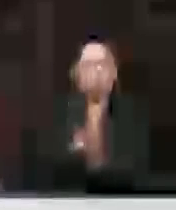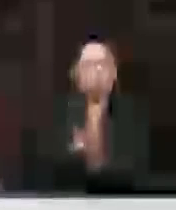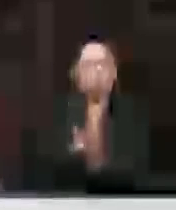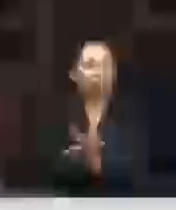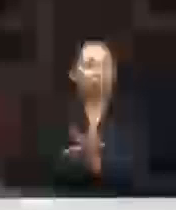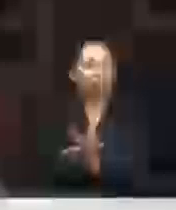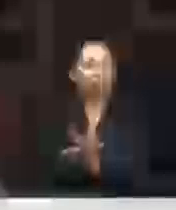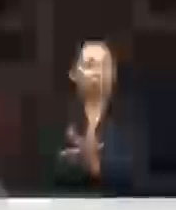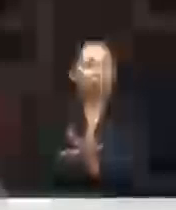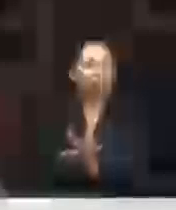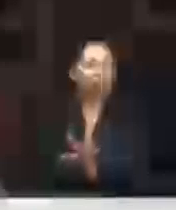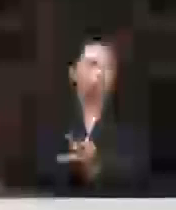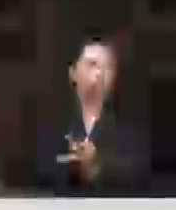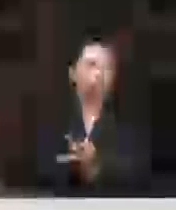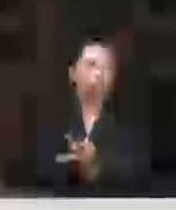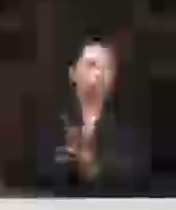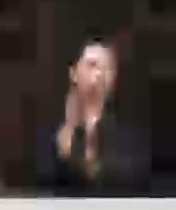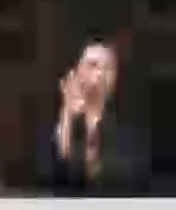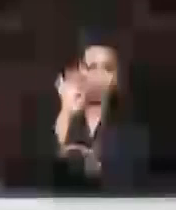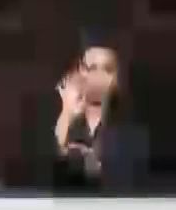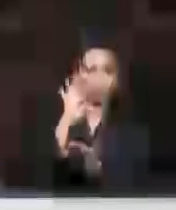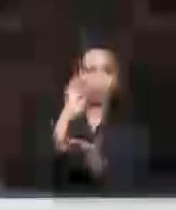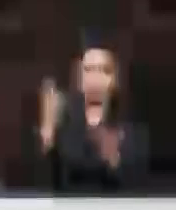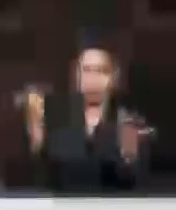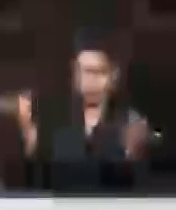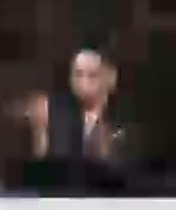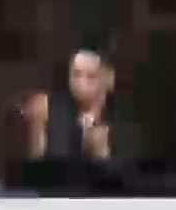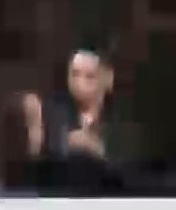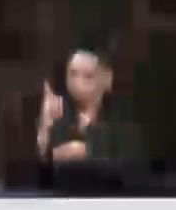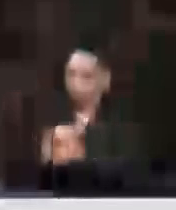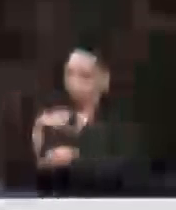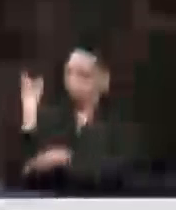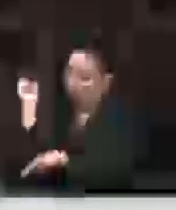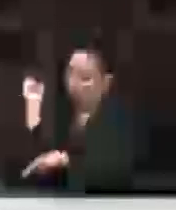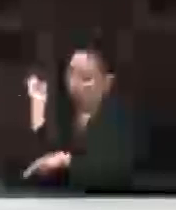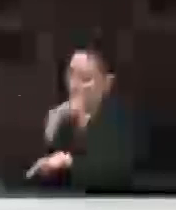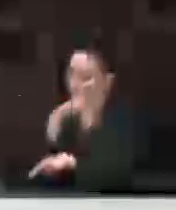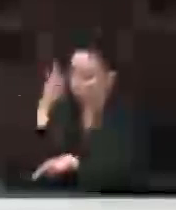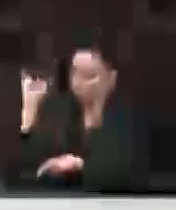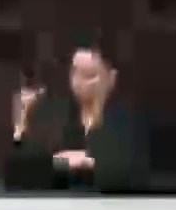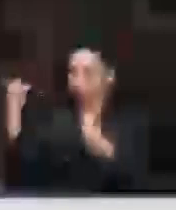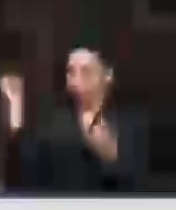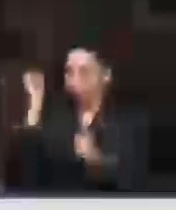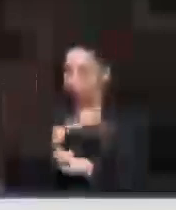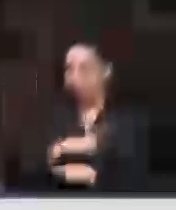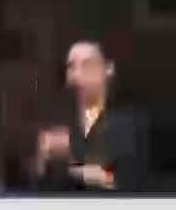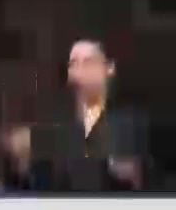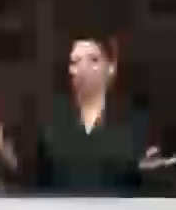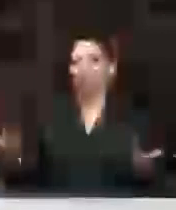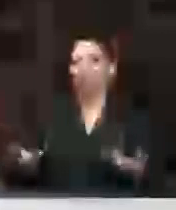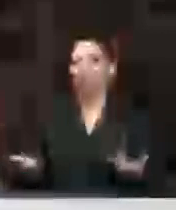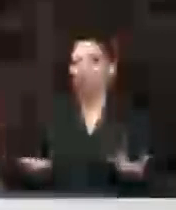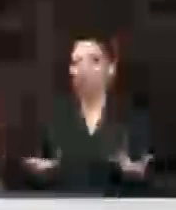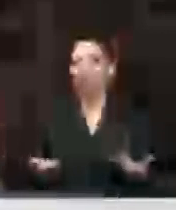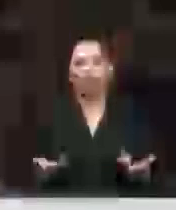Considerando o período conturbado pelo qual estamos passando,